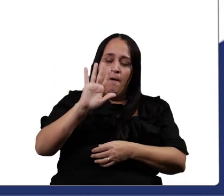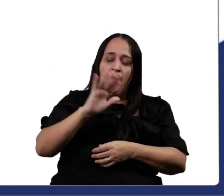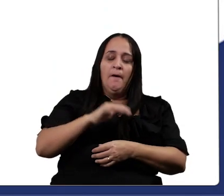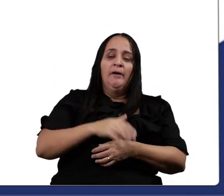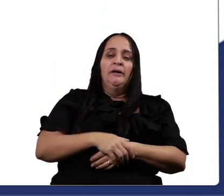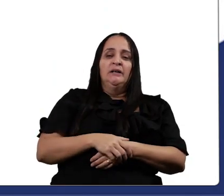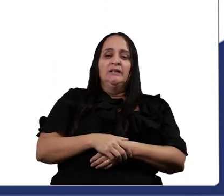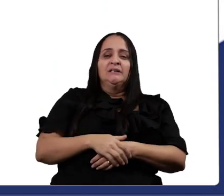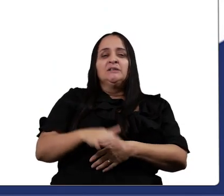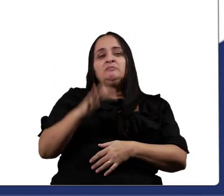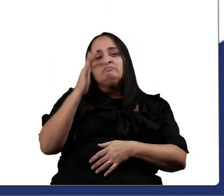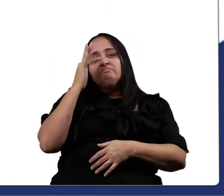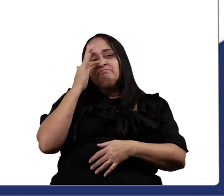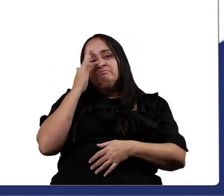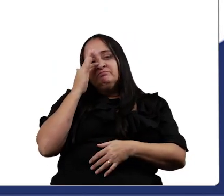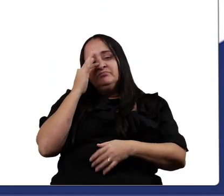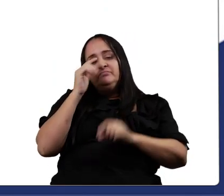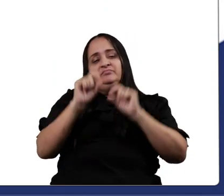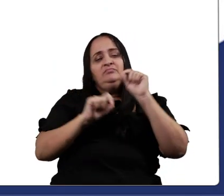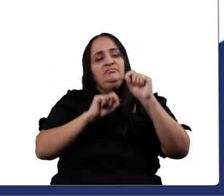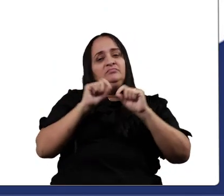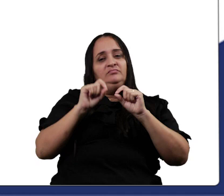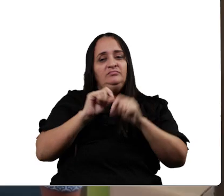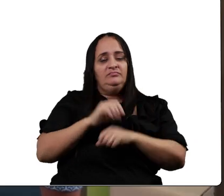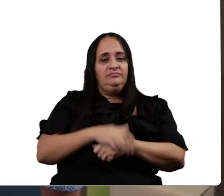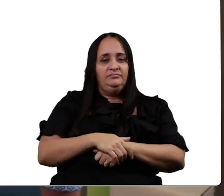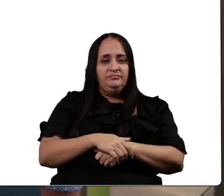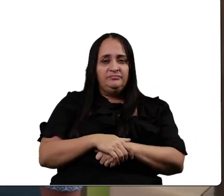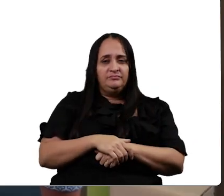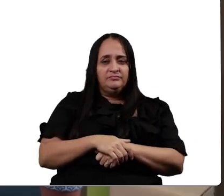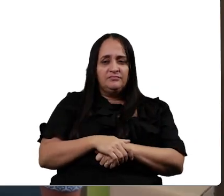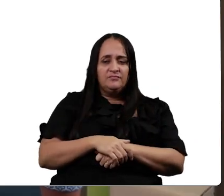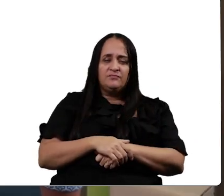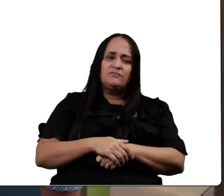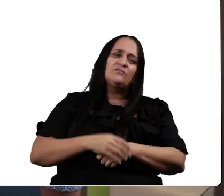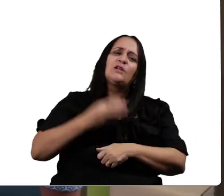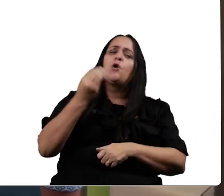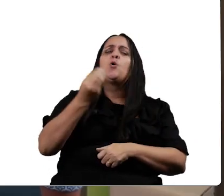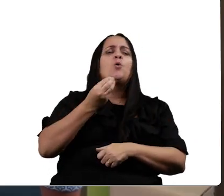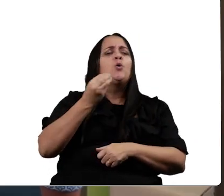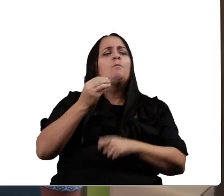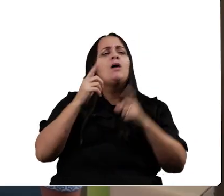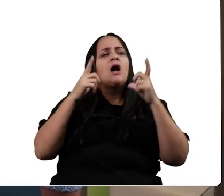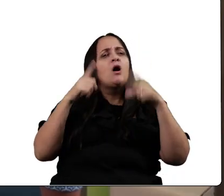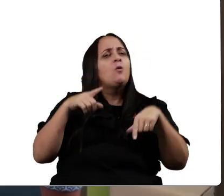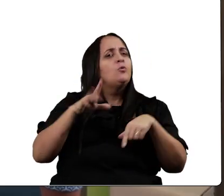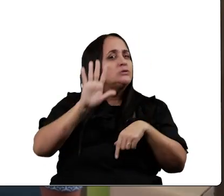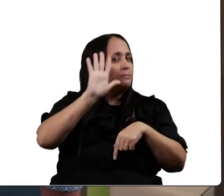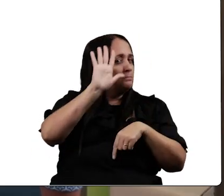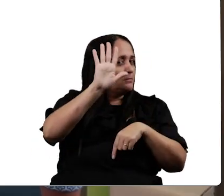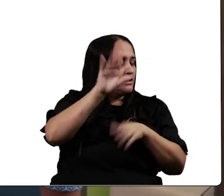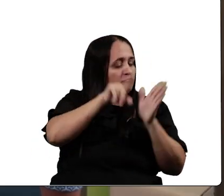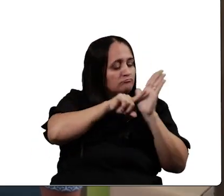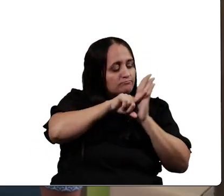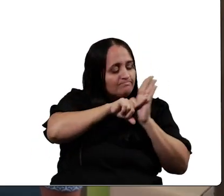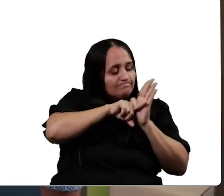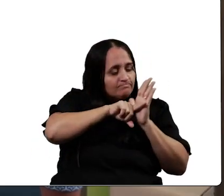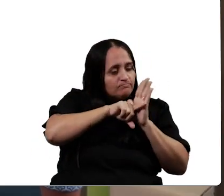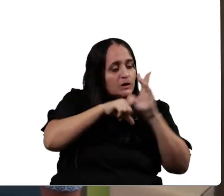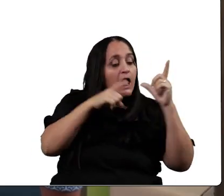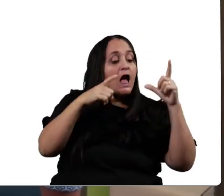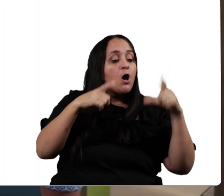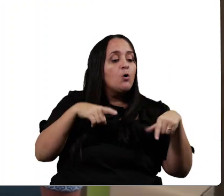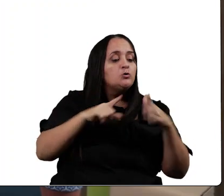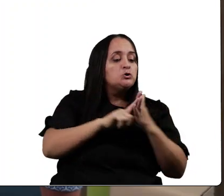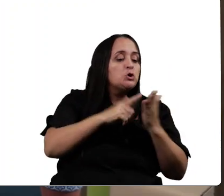Primeiro, verifique sempre a fonte. Veja de onde está vindo aquela informação. Lembra que eu falei, olha a fonte, se é uma